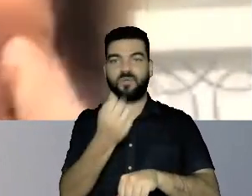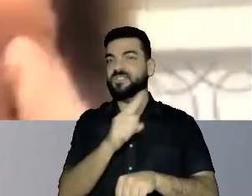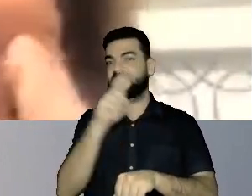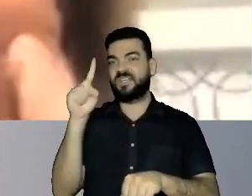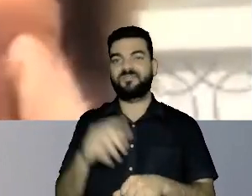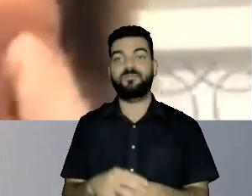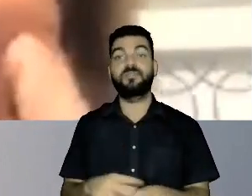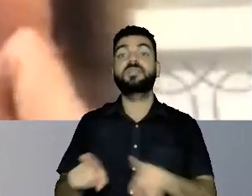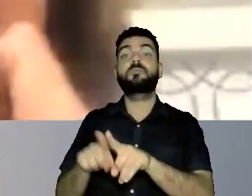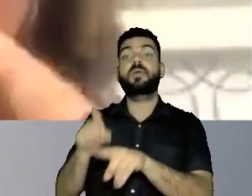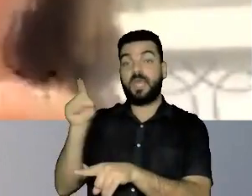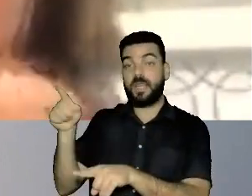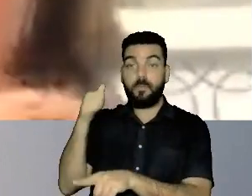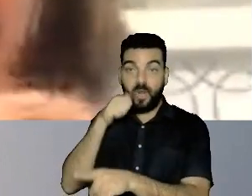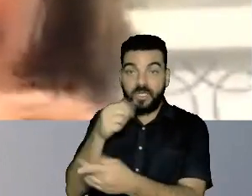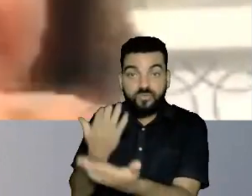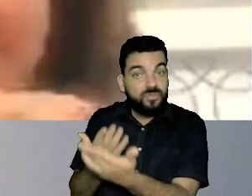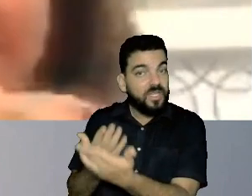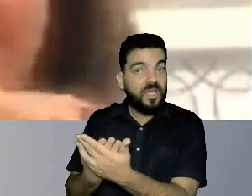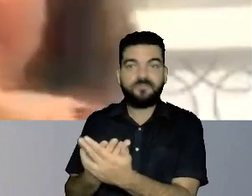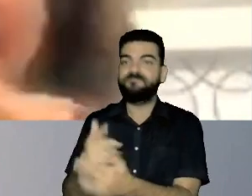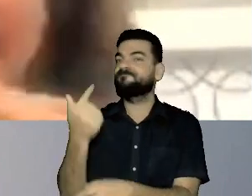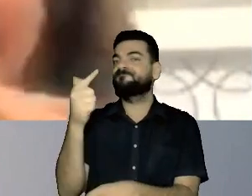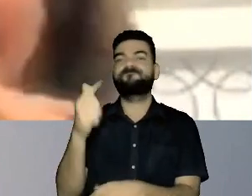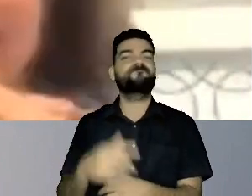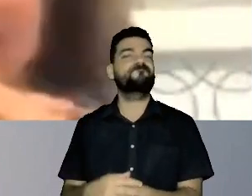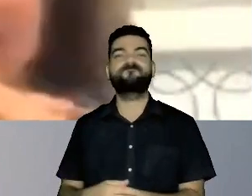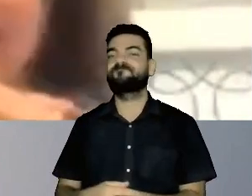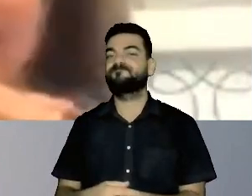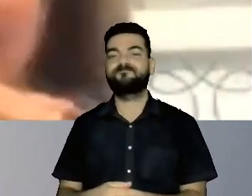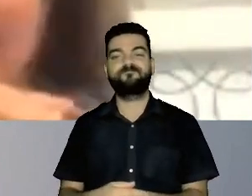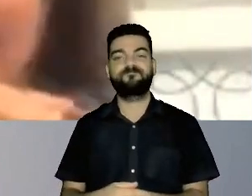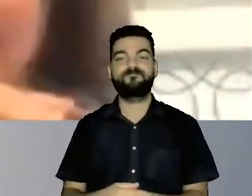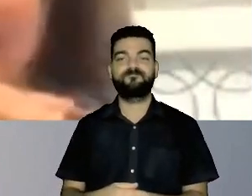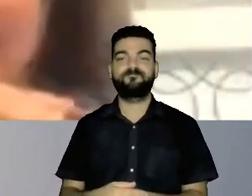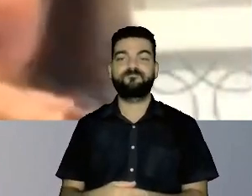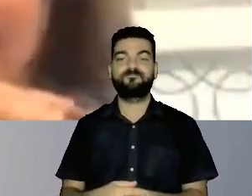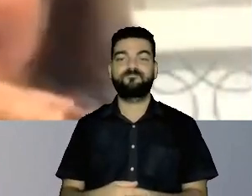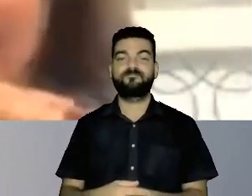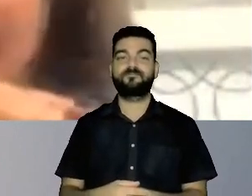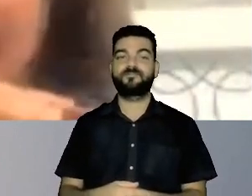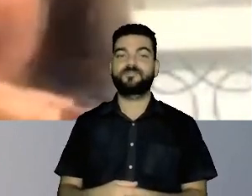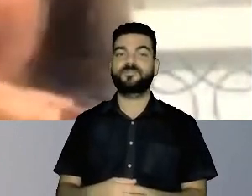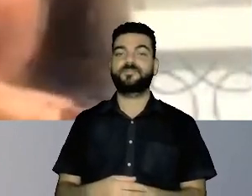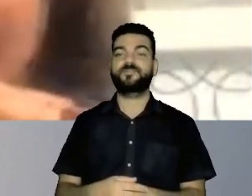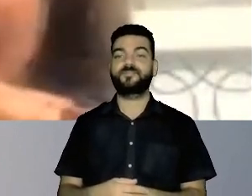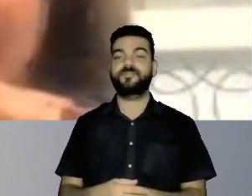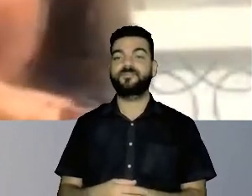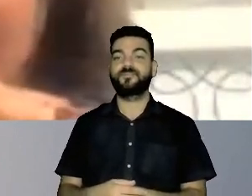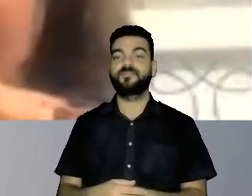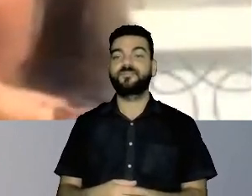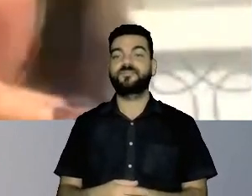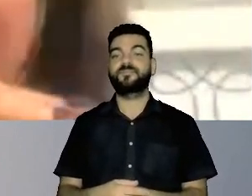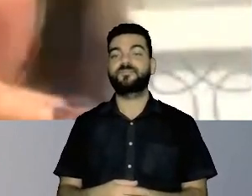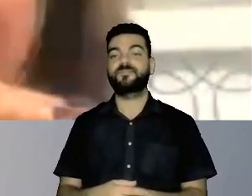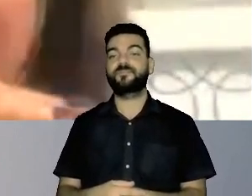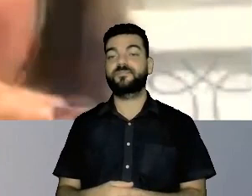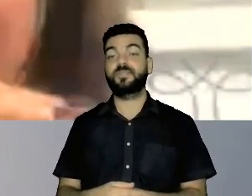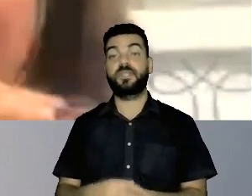de produção, como era limitado para mulheres ter acesso ao aprendizado de arte, aos materiais de